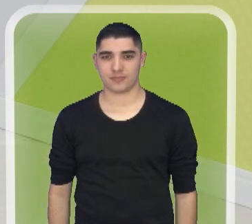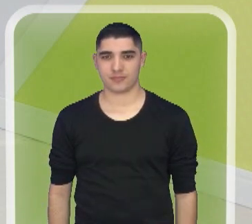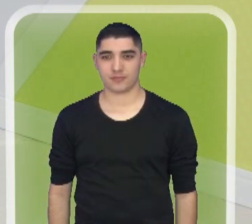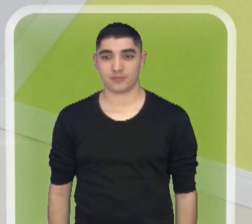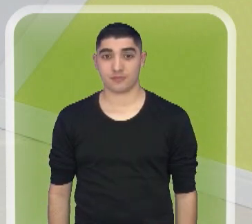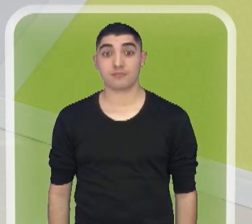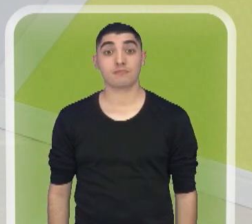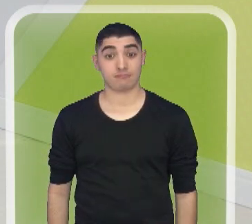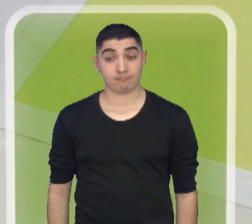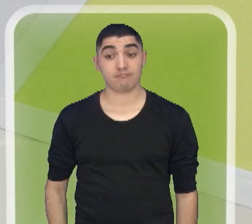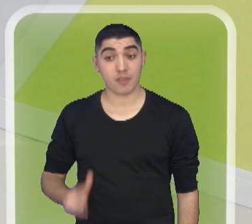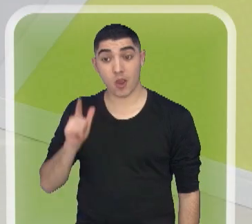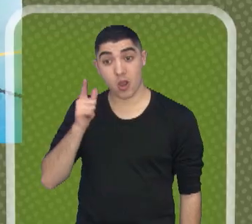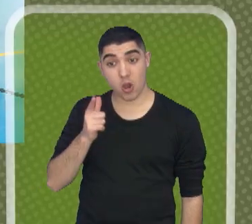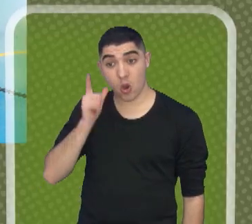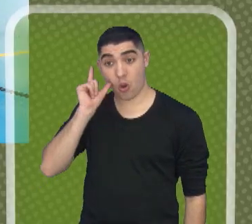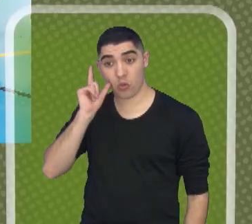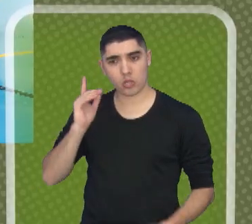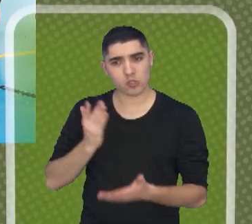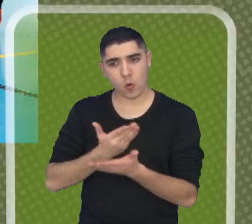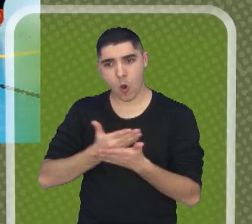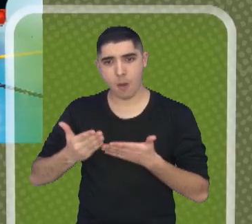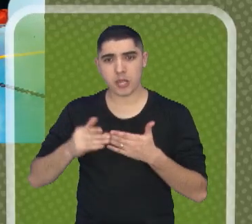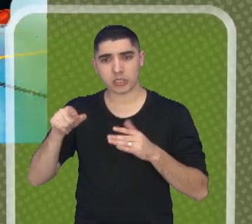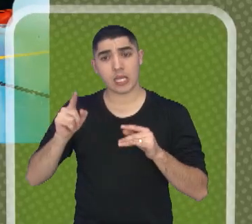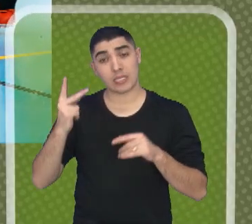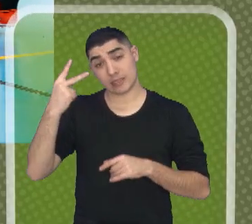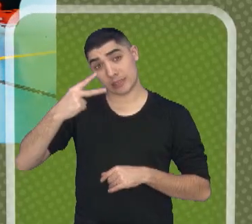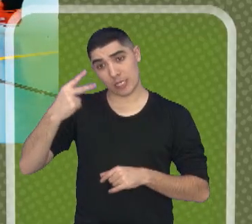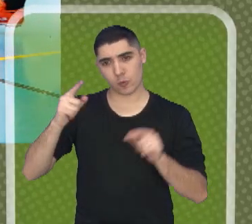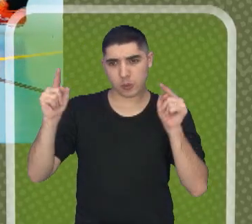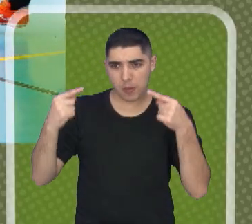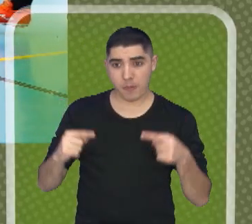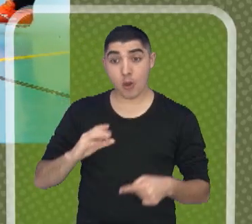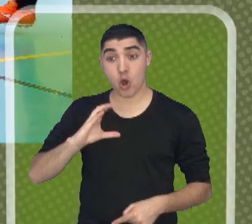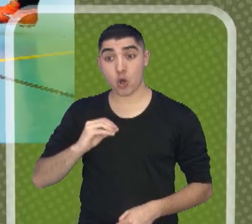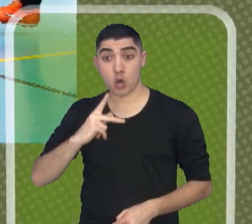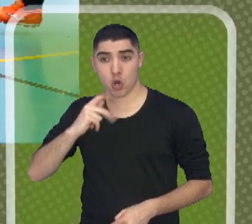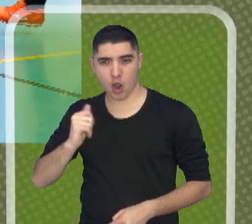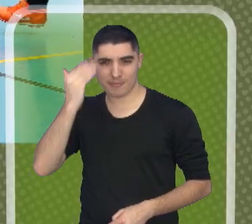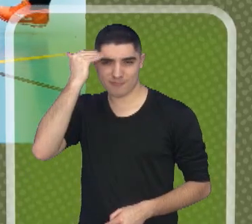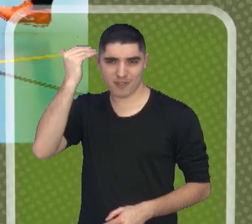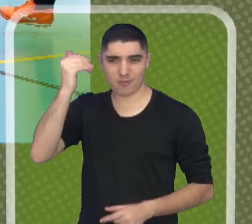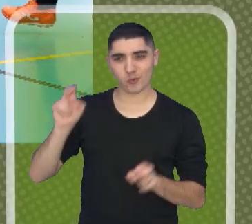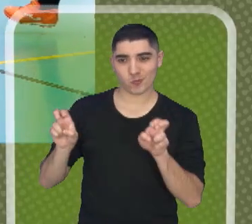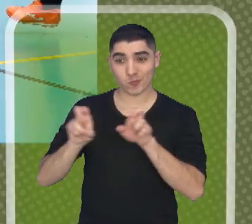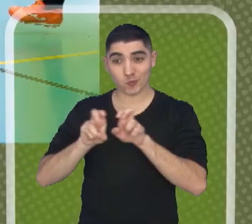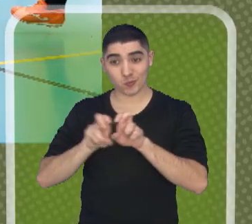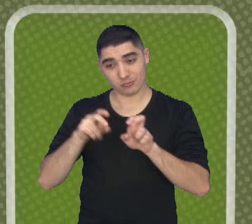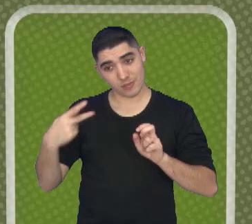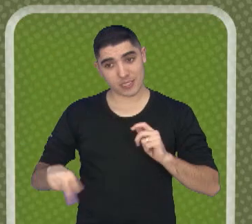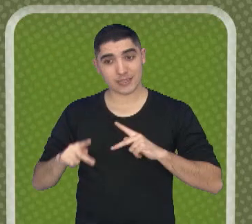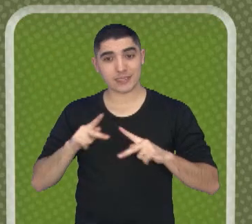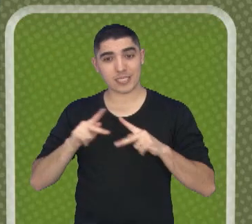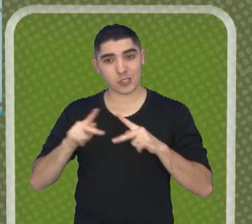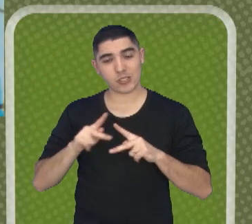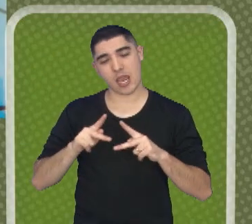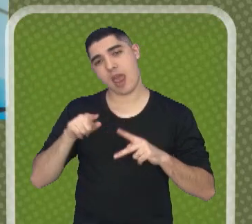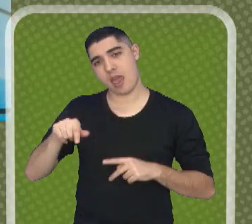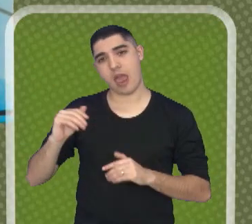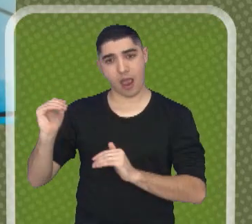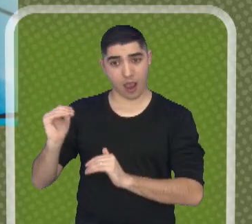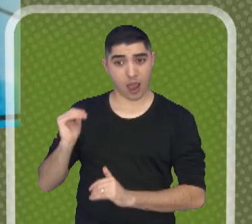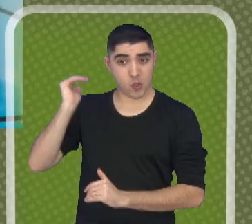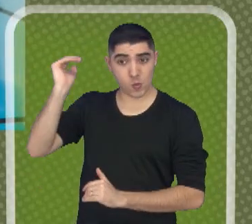E aconteceu ontem o Congresso Técnico da segunda edição da Copa Popular de Futsal de São José dos Campos, categoria